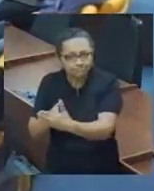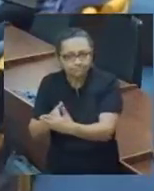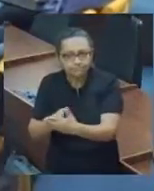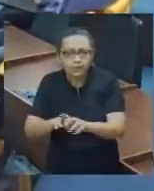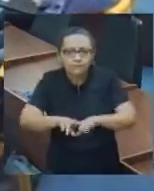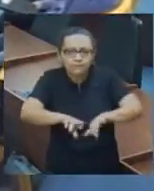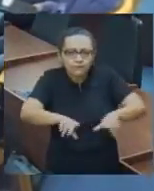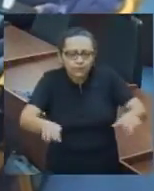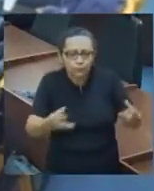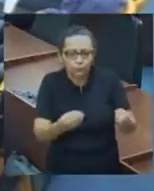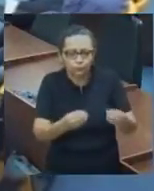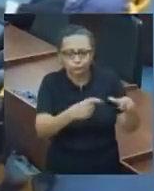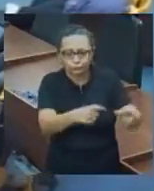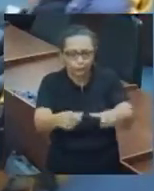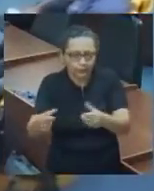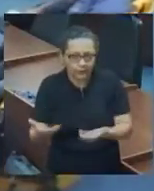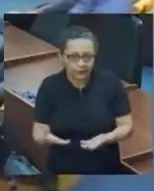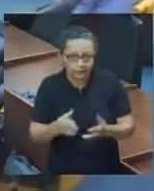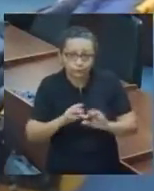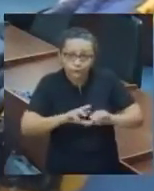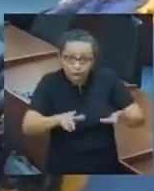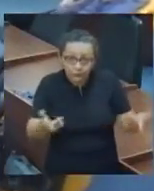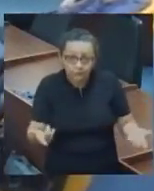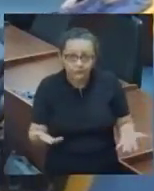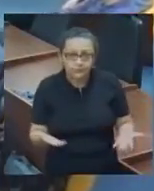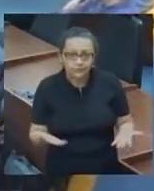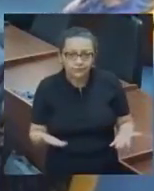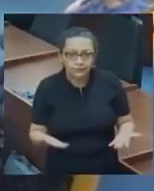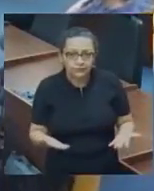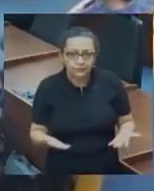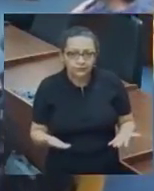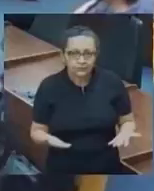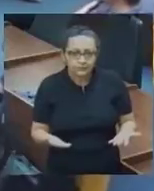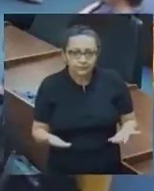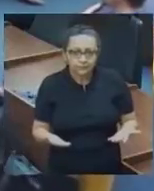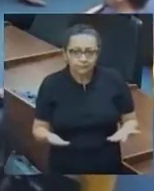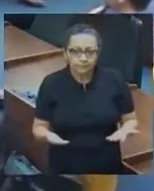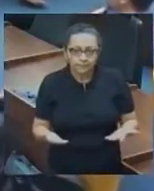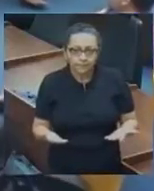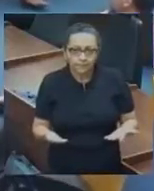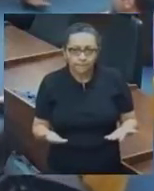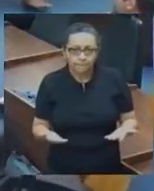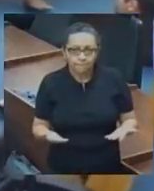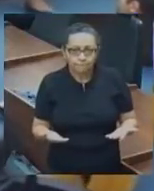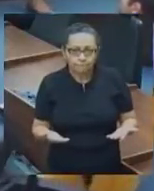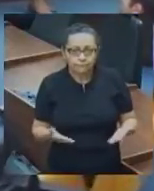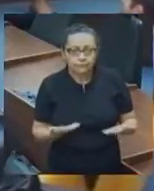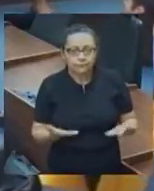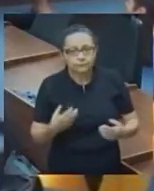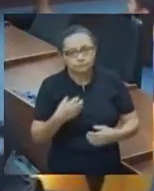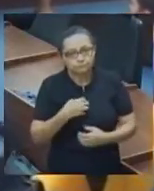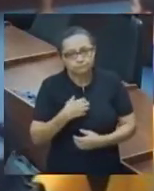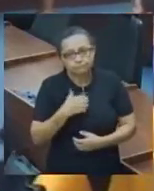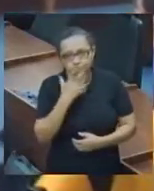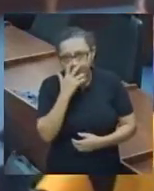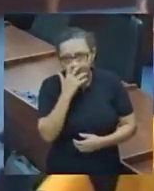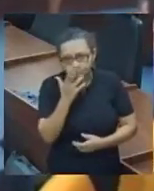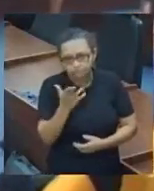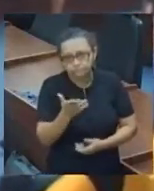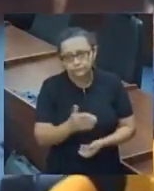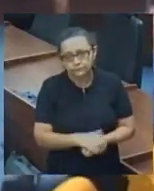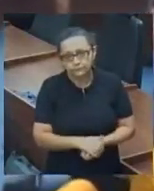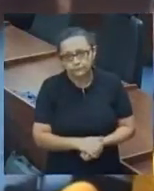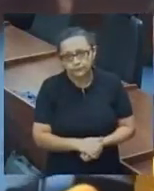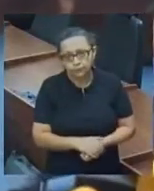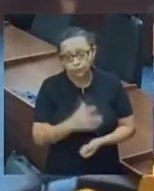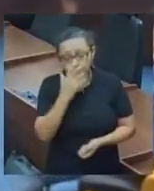muito de local para local não é e dom o que eu acho um é o que eu acho que é